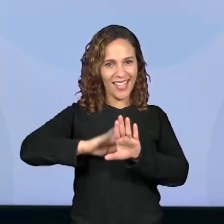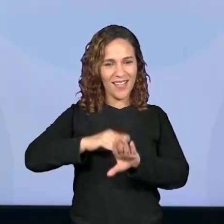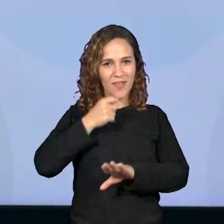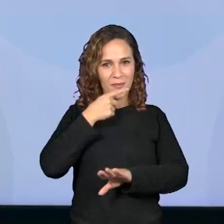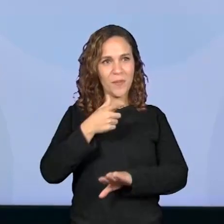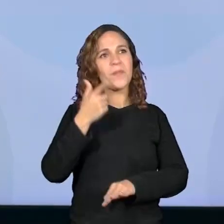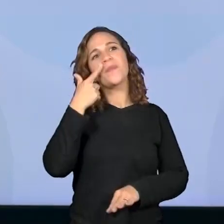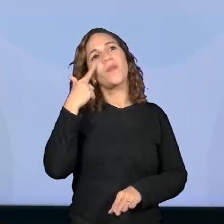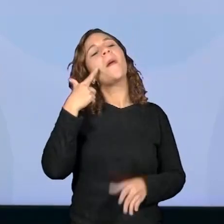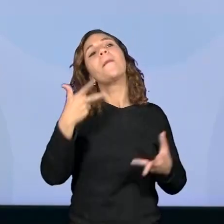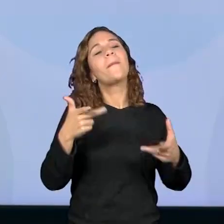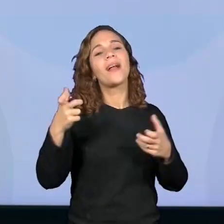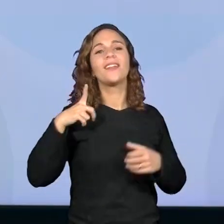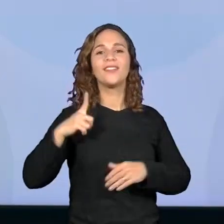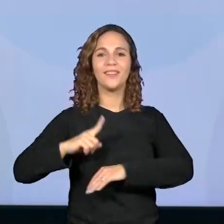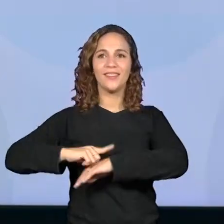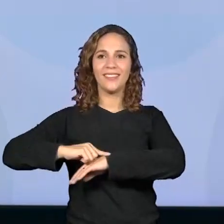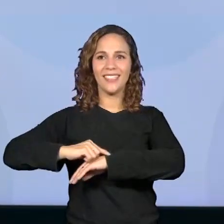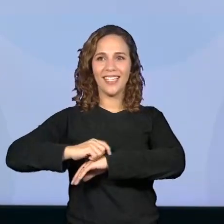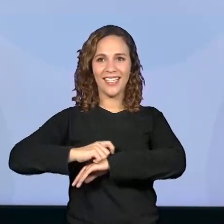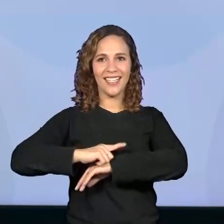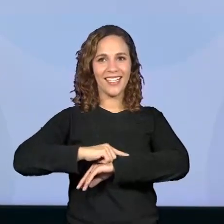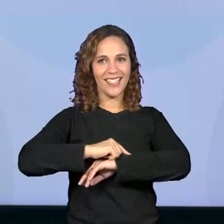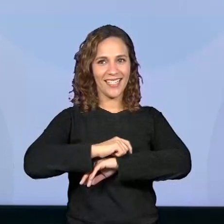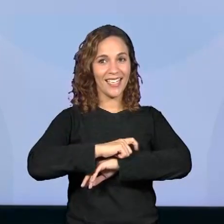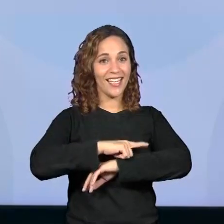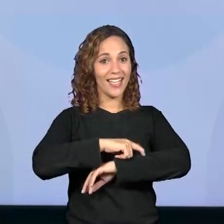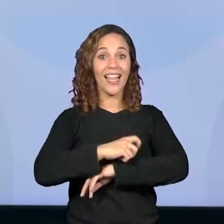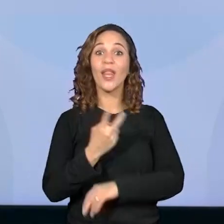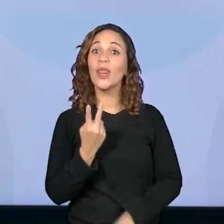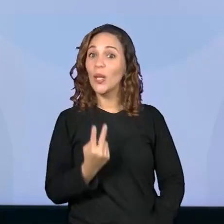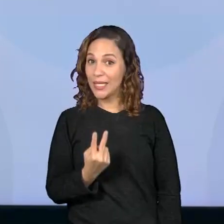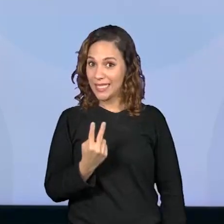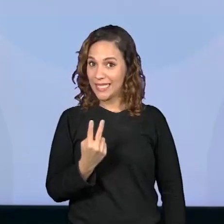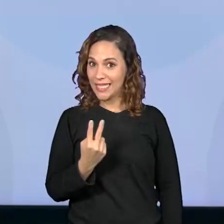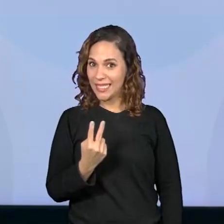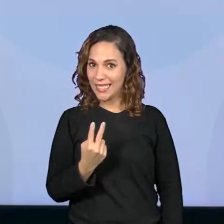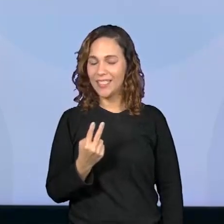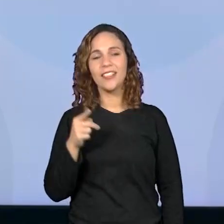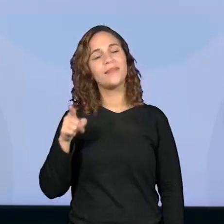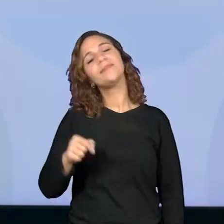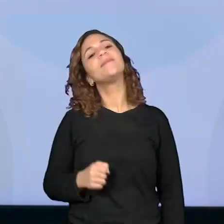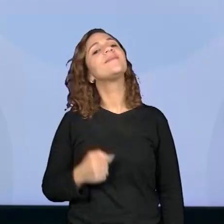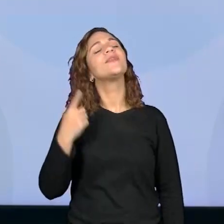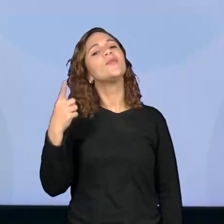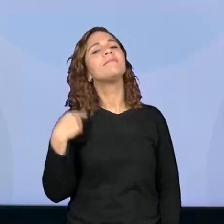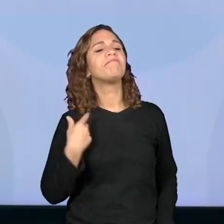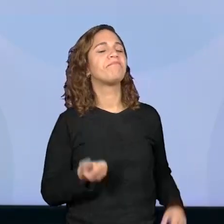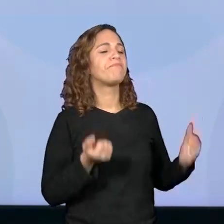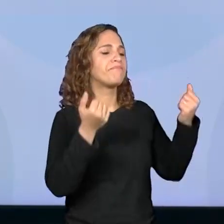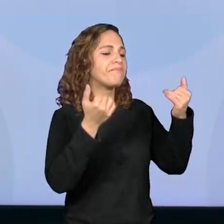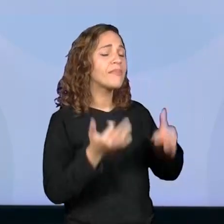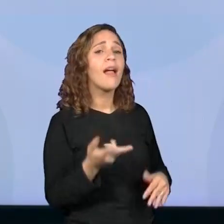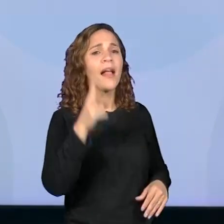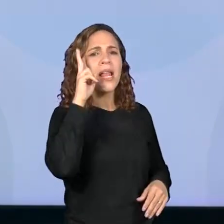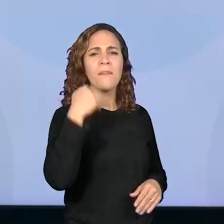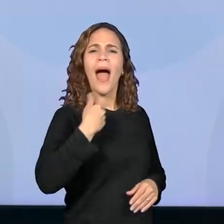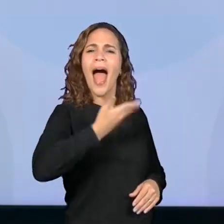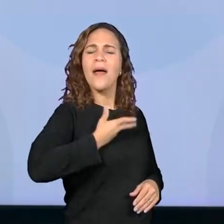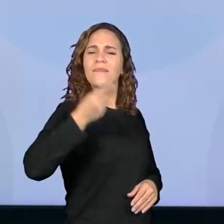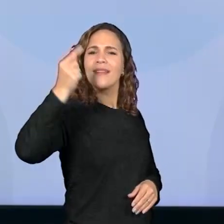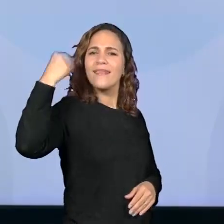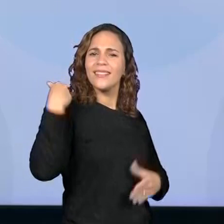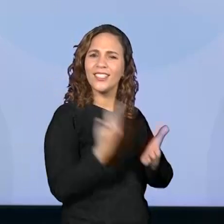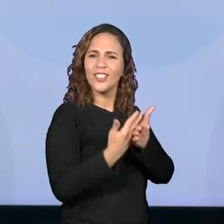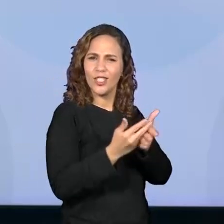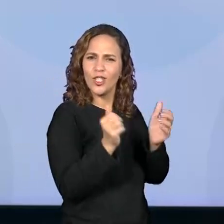dois são duas lagartas. Isso. Lagartas. E aí... eles falam que a amiga que estudou com eles